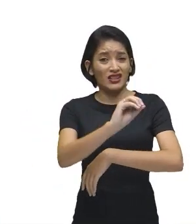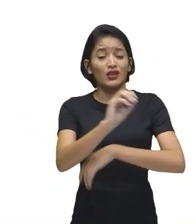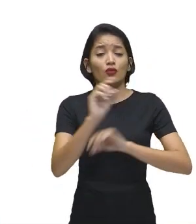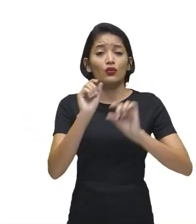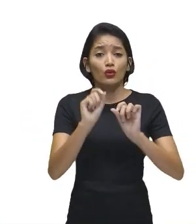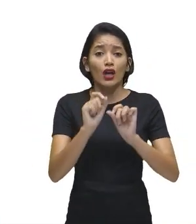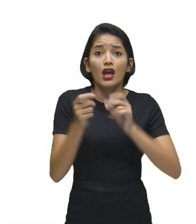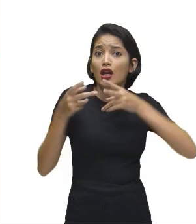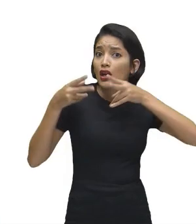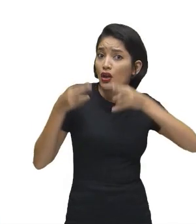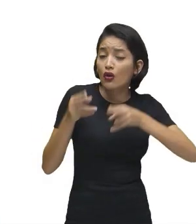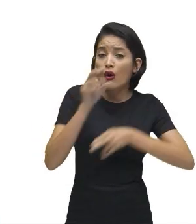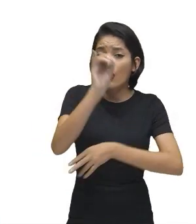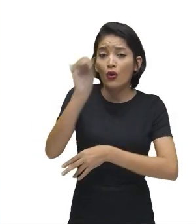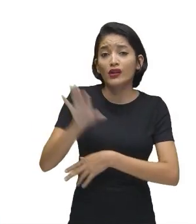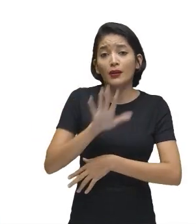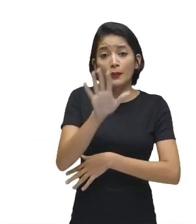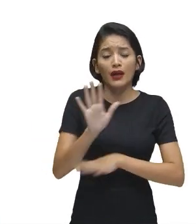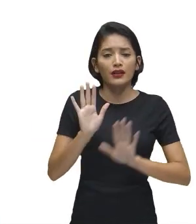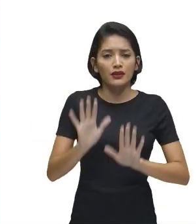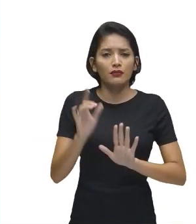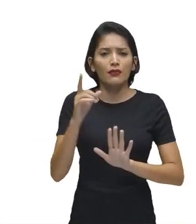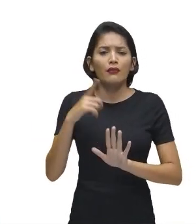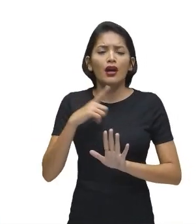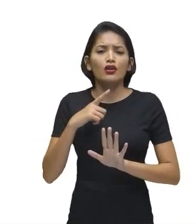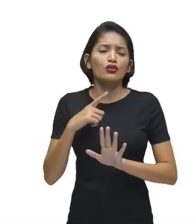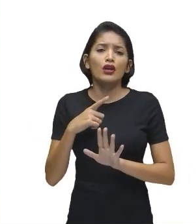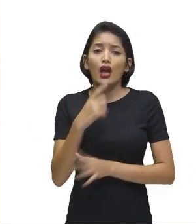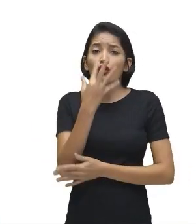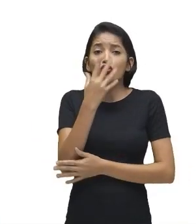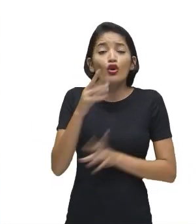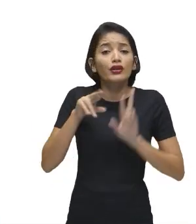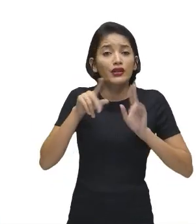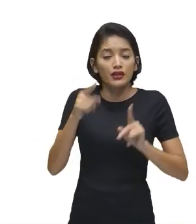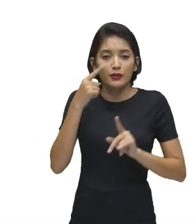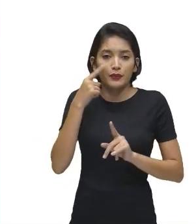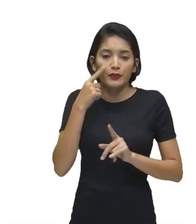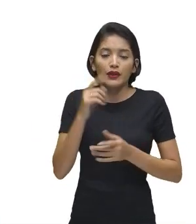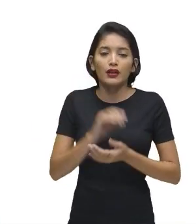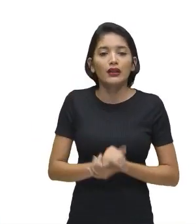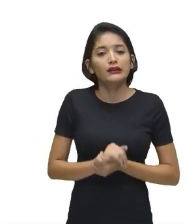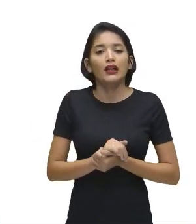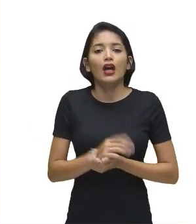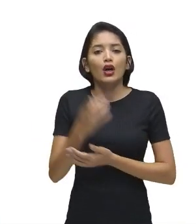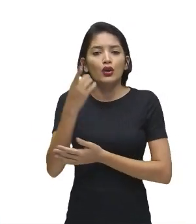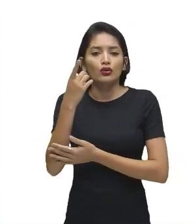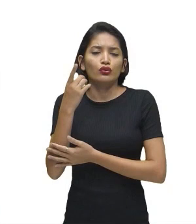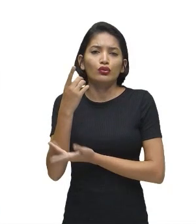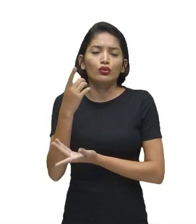mesma imagem, só que vocês veem aí com tons diferentes. Então, ele pintou no inverno, no verão,